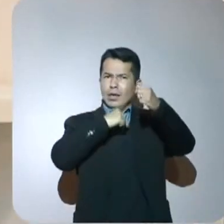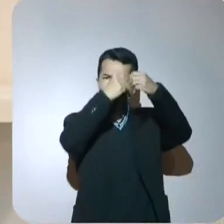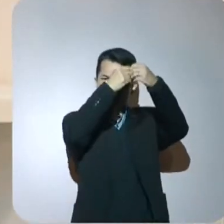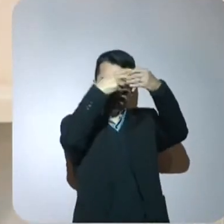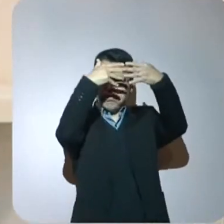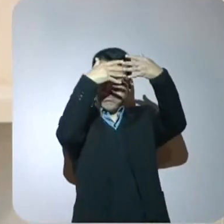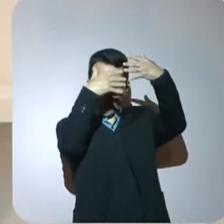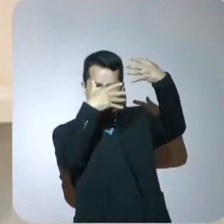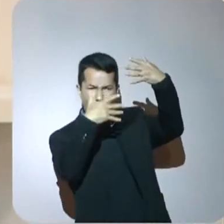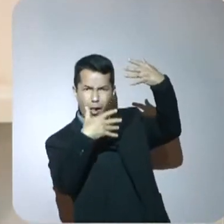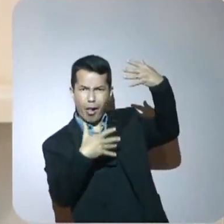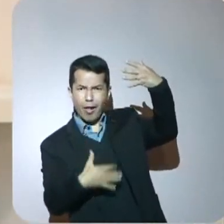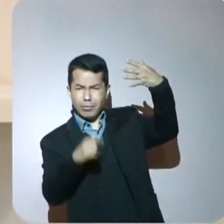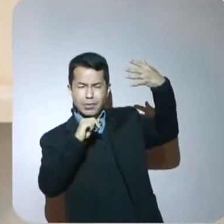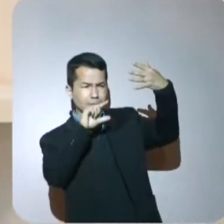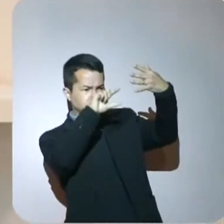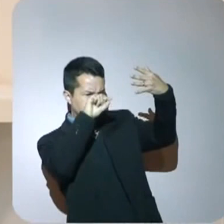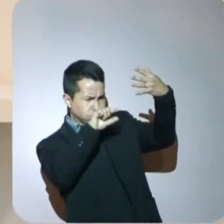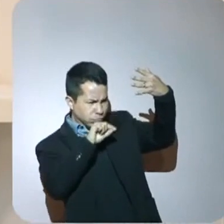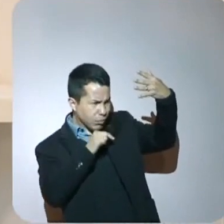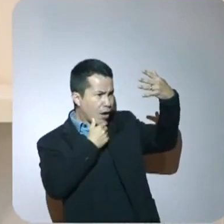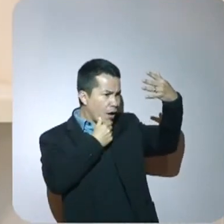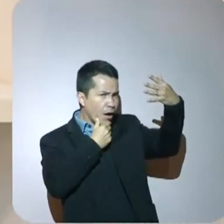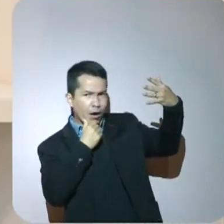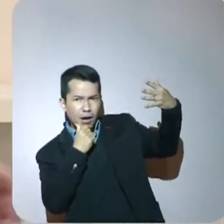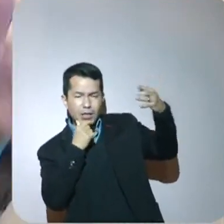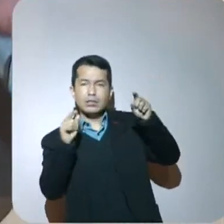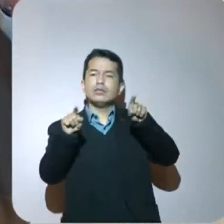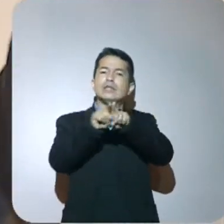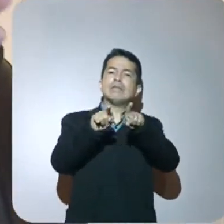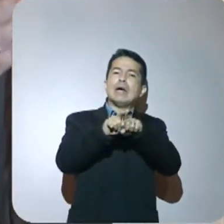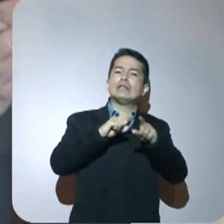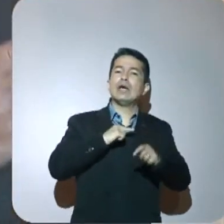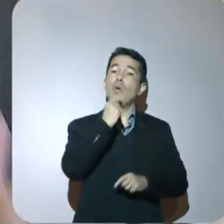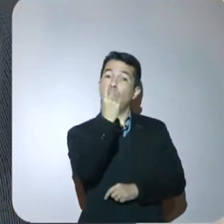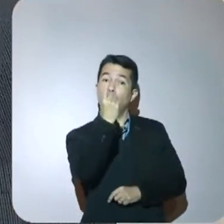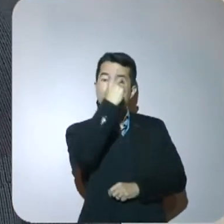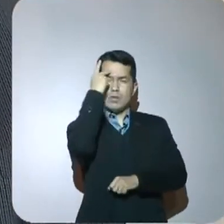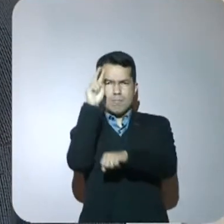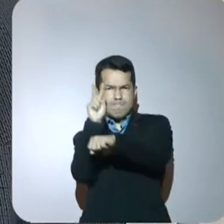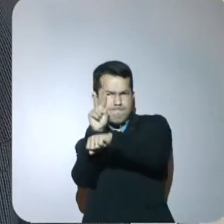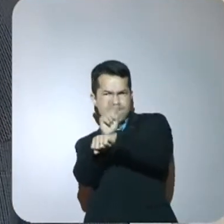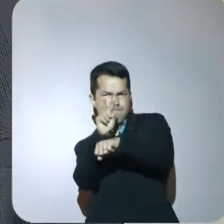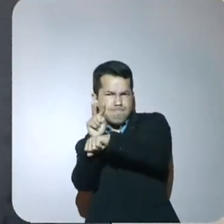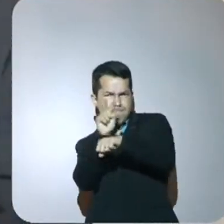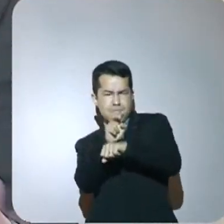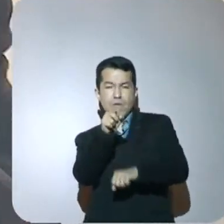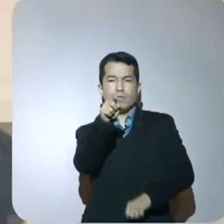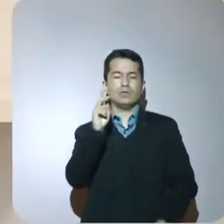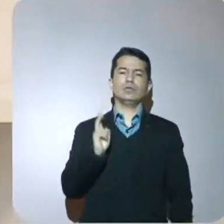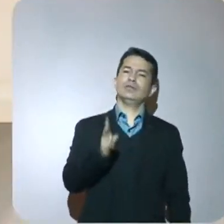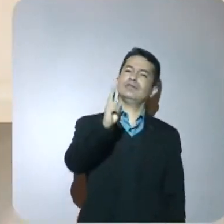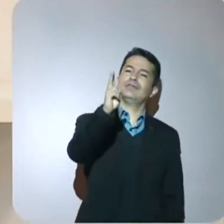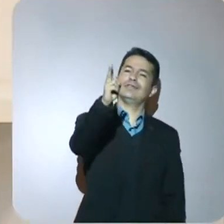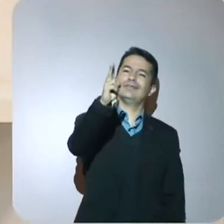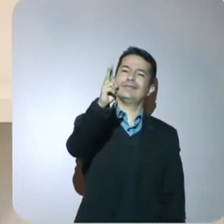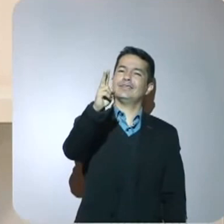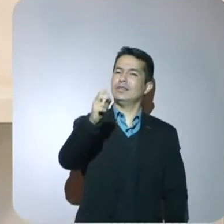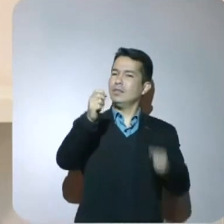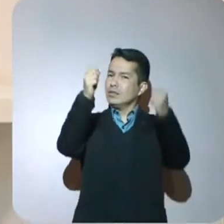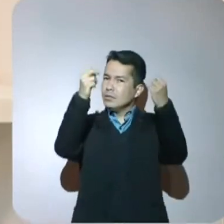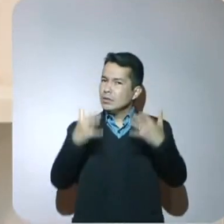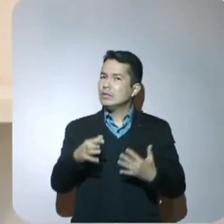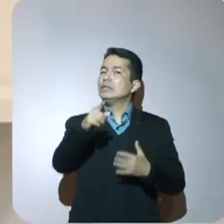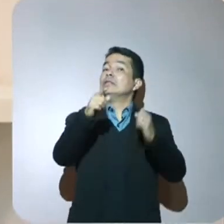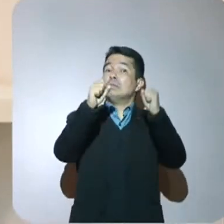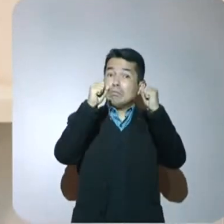que vai acompanhar você. O que eu quero dizer é o seguinte: viva a presença de Deus, mas tenha profundidade nas